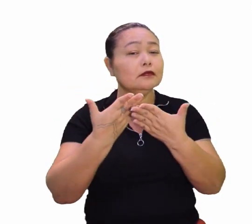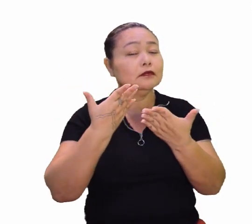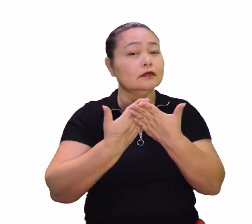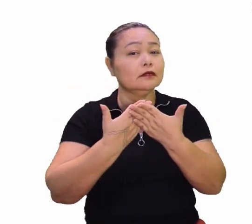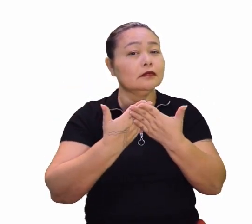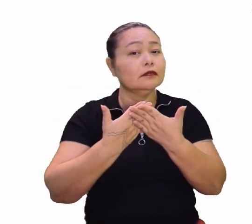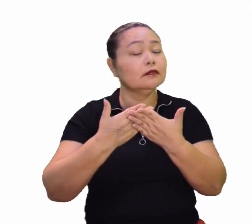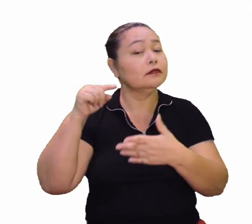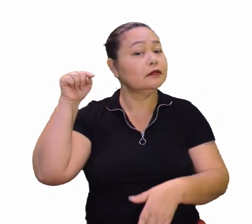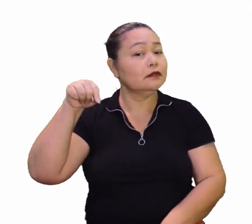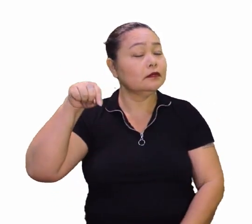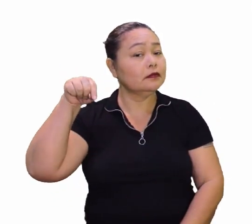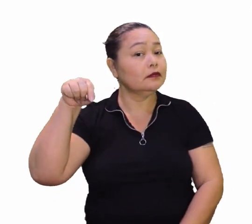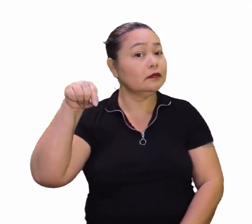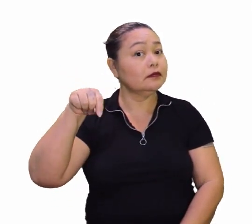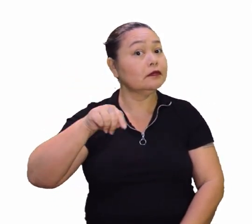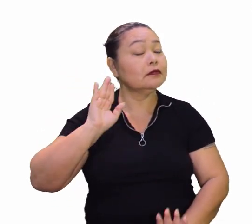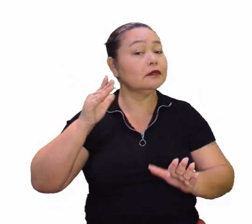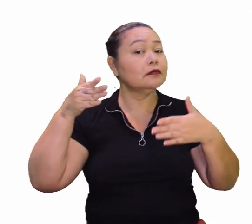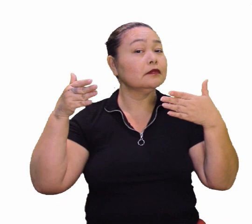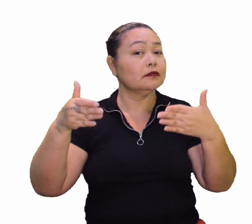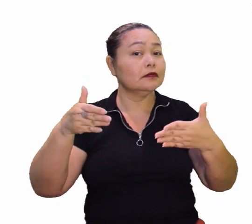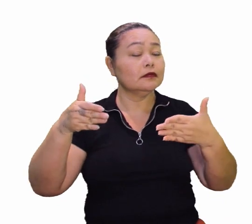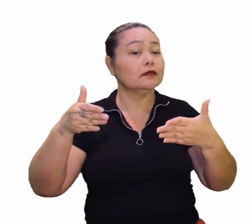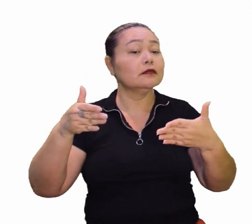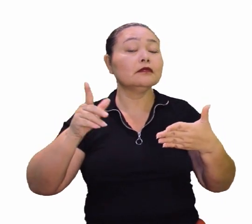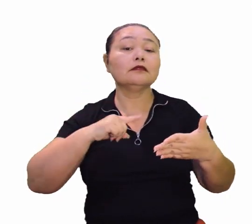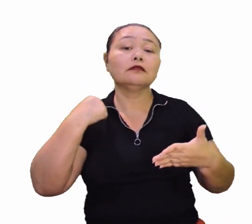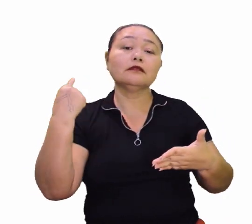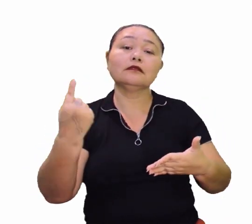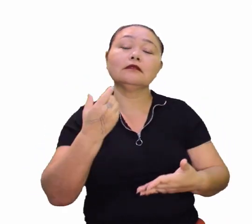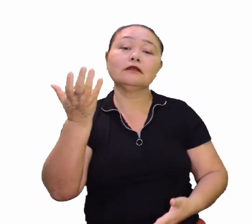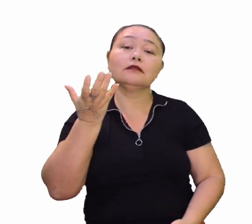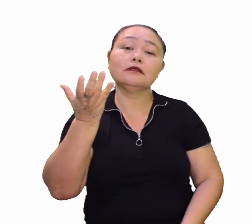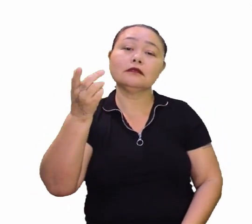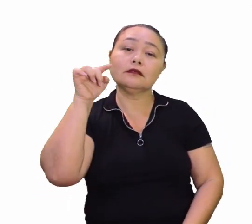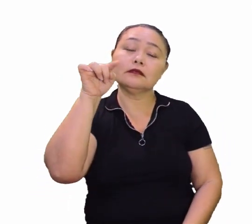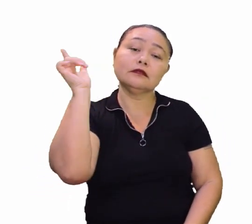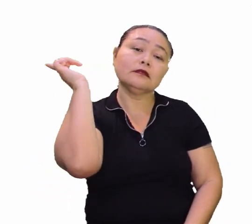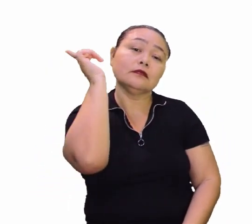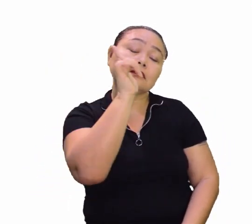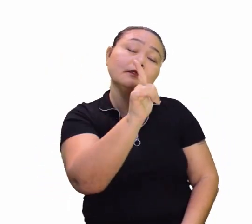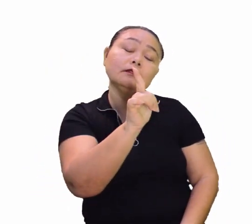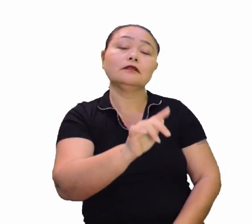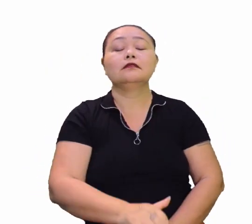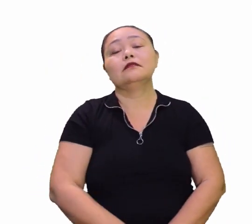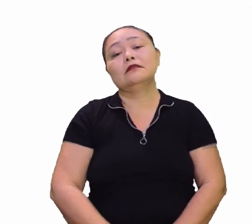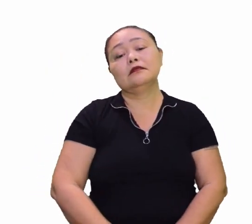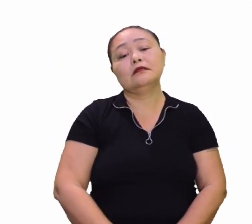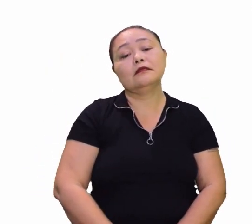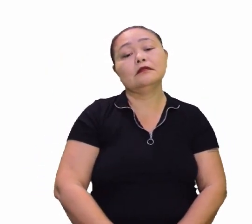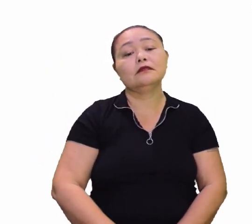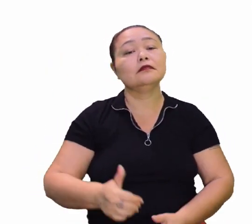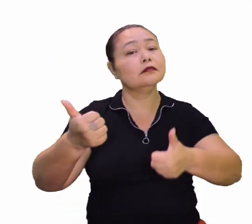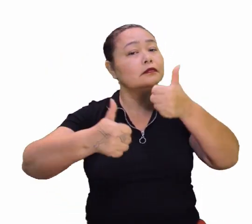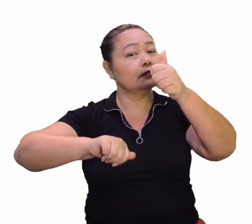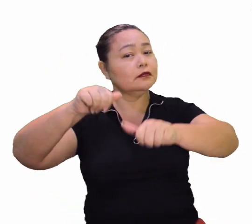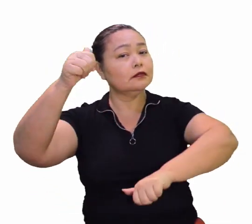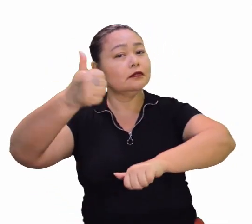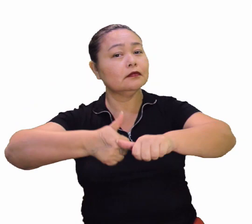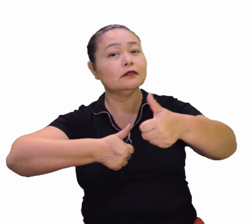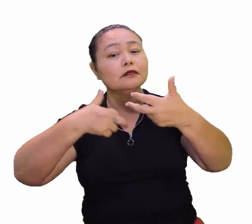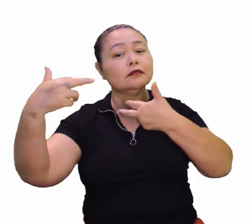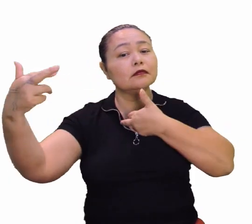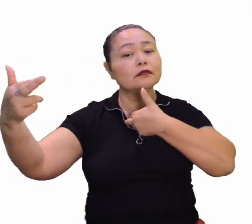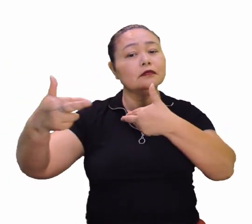aulas. Neste caso específico, nós queremos que você consiga avaliar